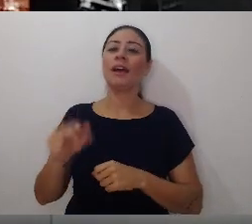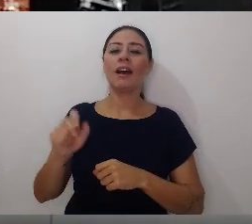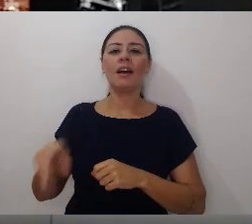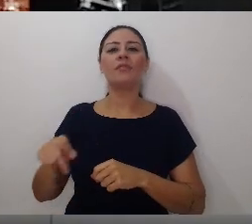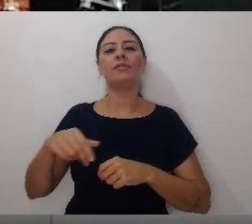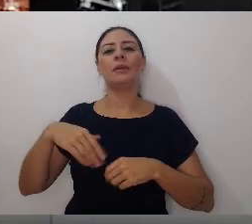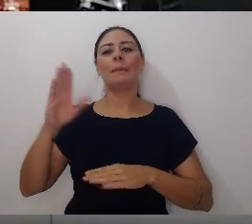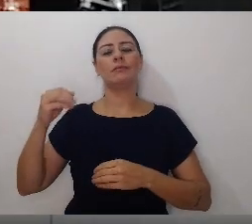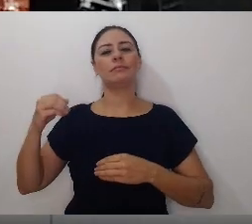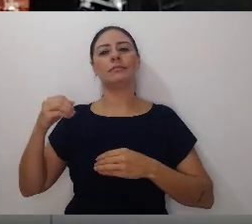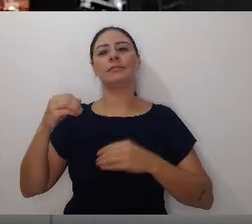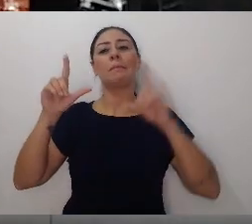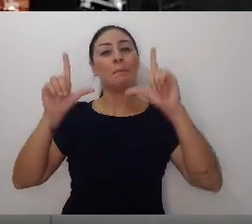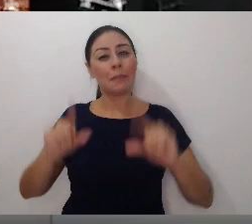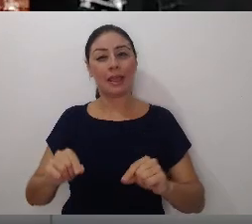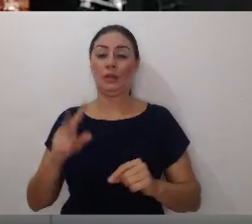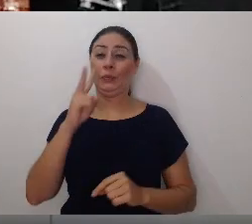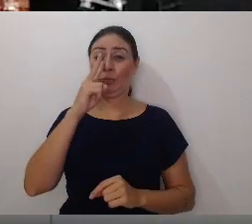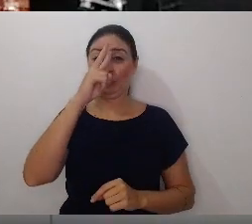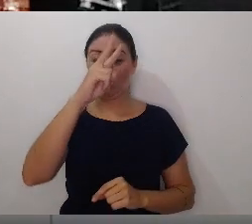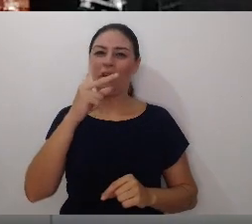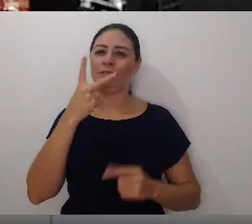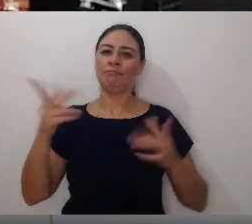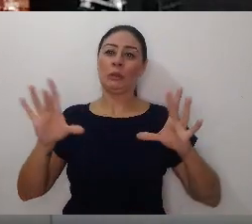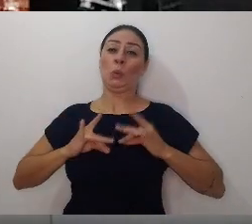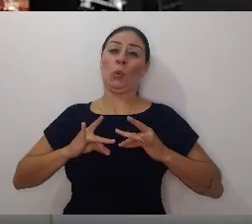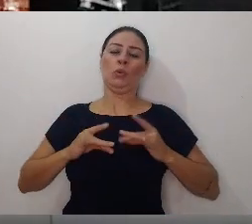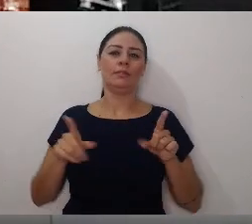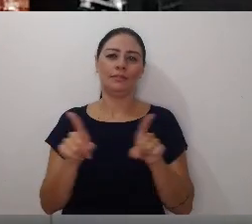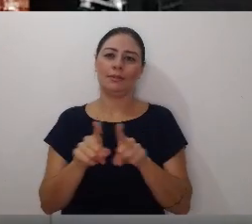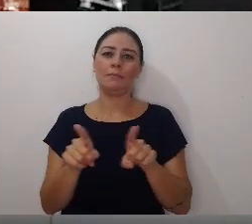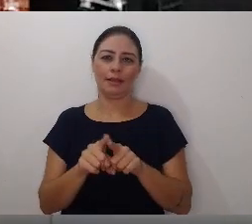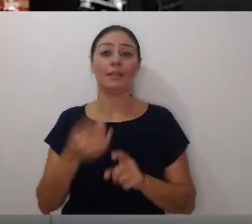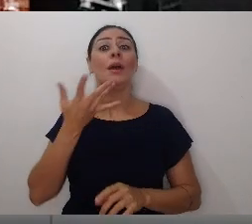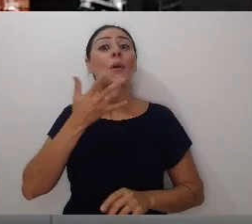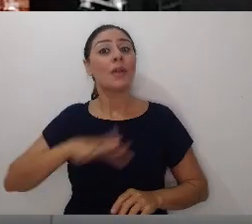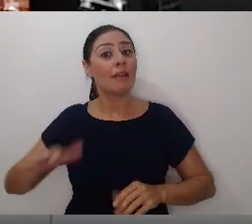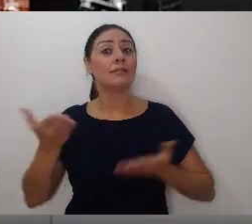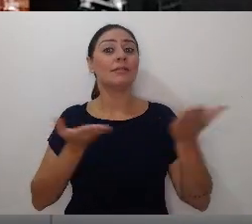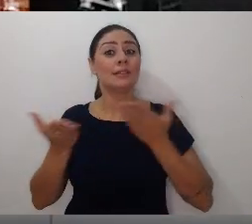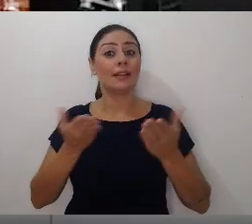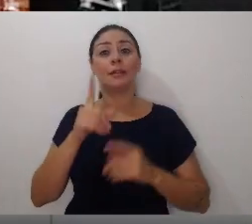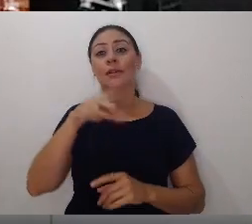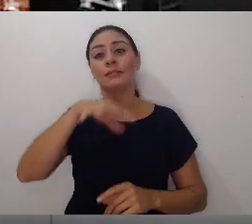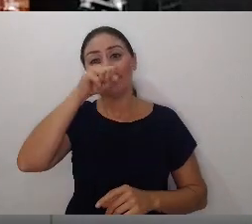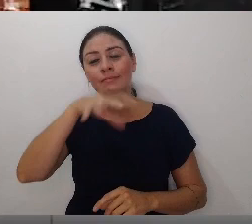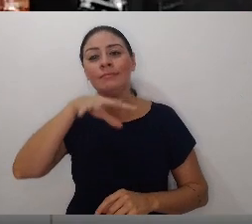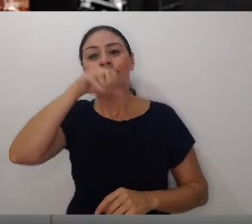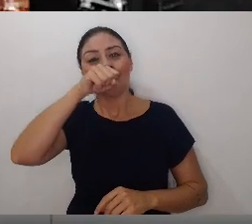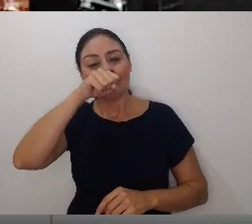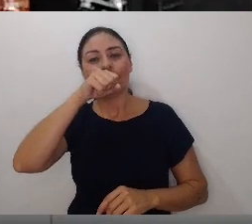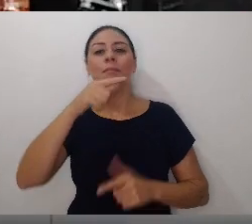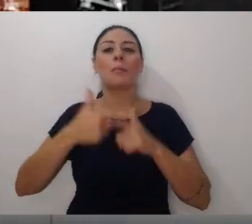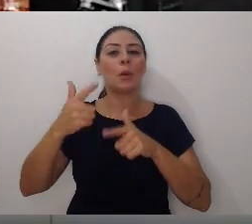pulmão, nos brônquios, nos pulmões ali, que o vírus vai passar mais reto, não vai se grudar também, digamos assim.